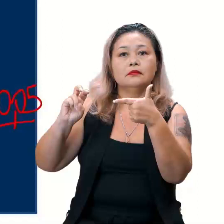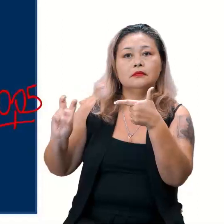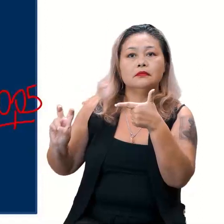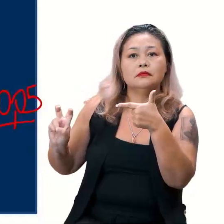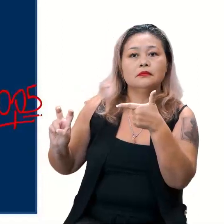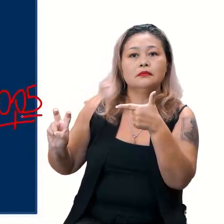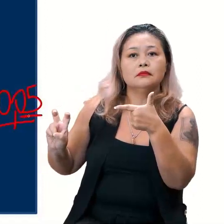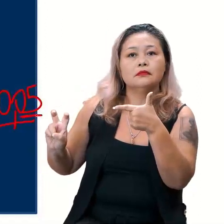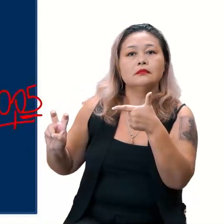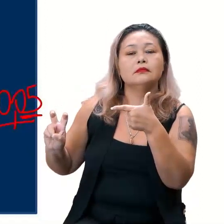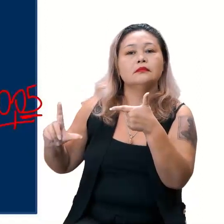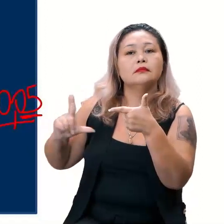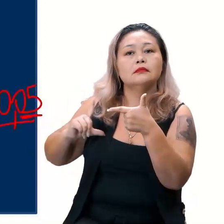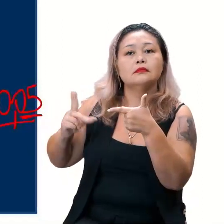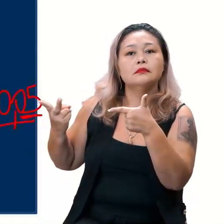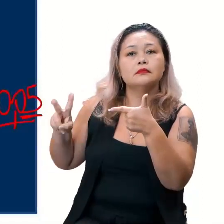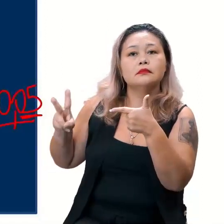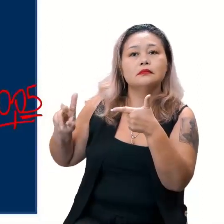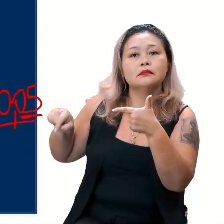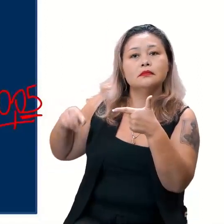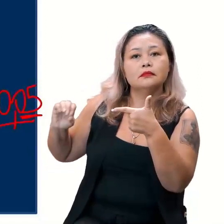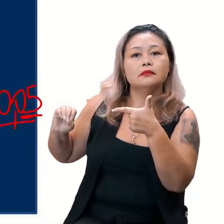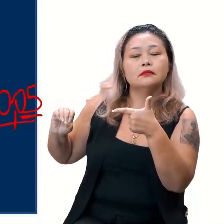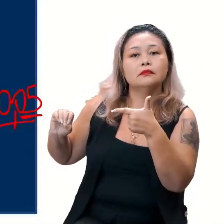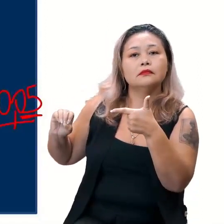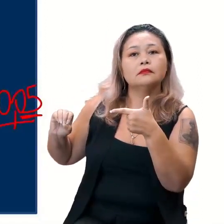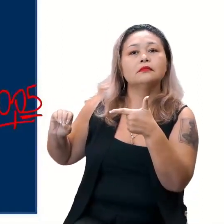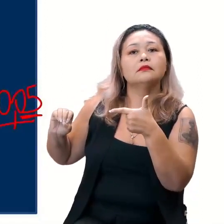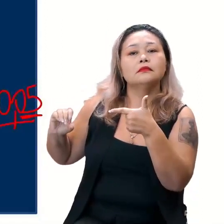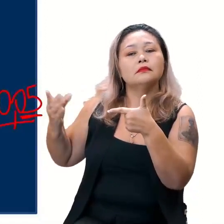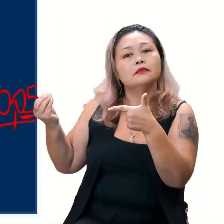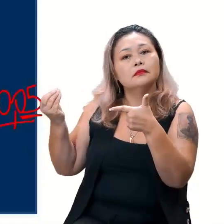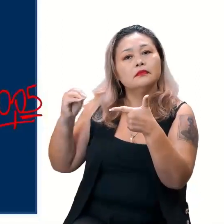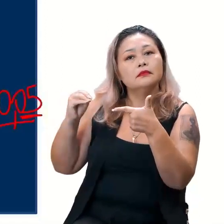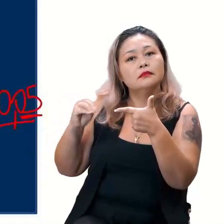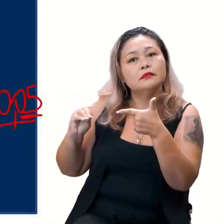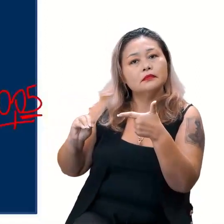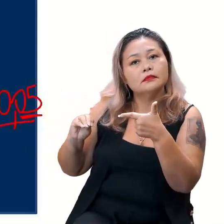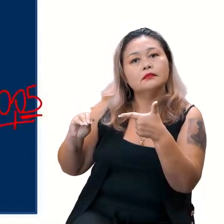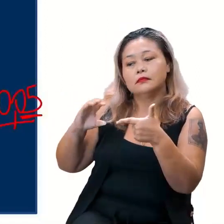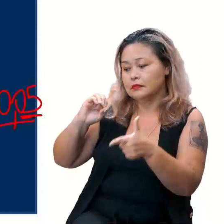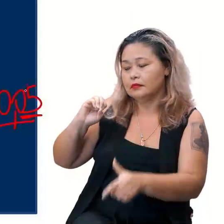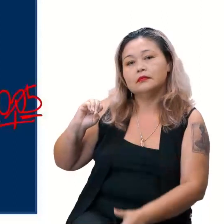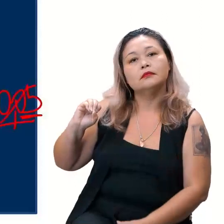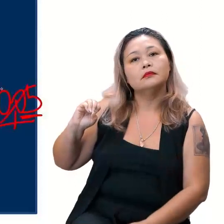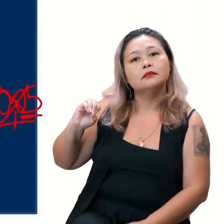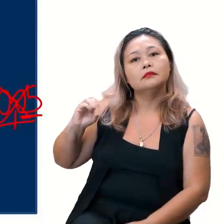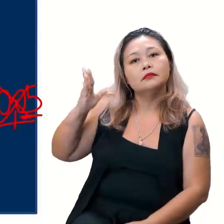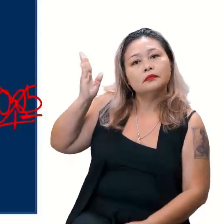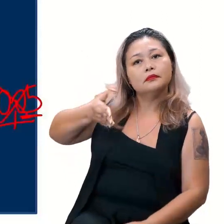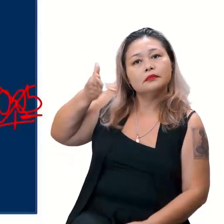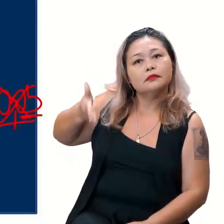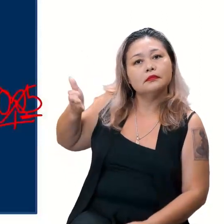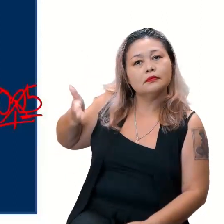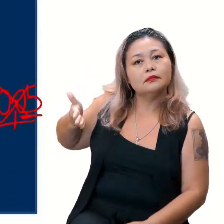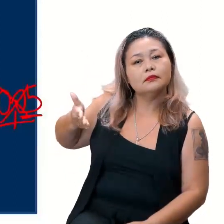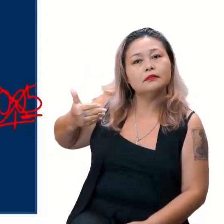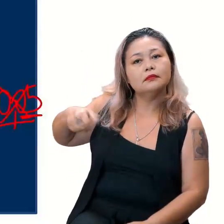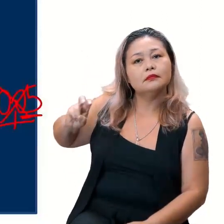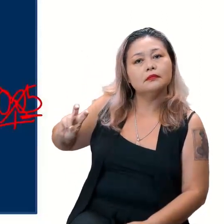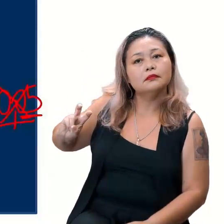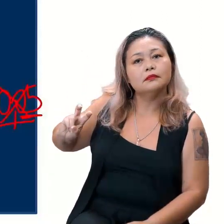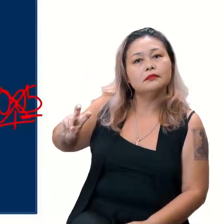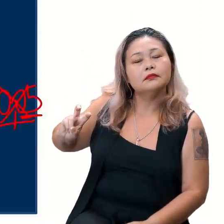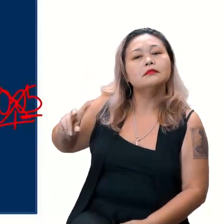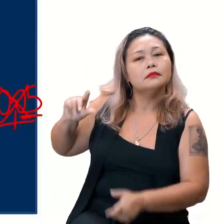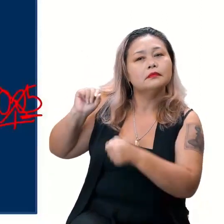0,05. Aqui tem duas casas depois da vírgula, né? Isso. Então a gente faz o quê? Dois zeros. Dois zeros. Então aí a gente exclui aqui, a gente fez naquela